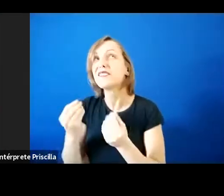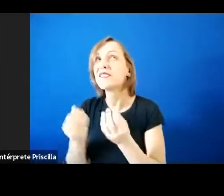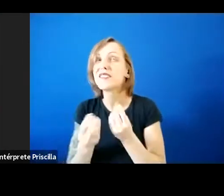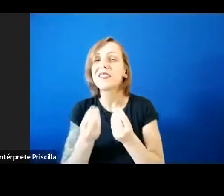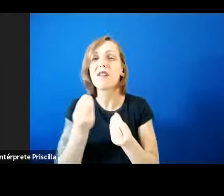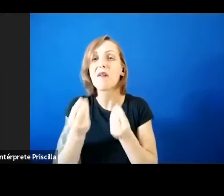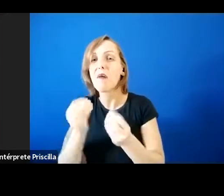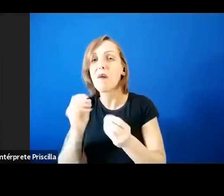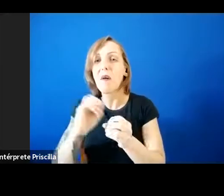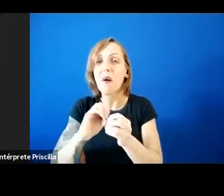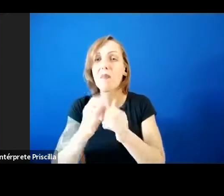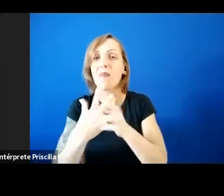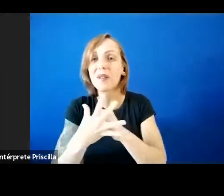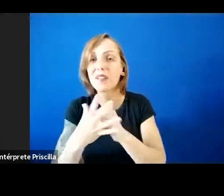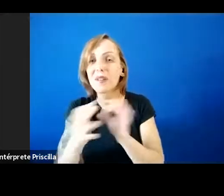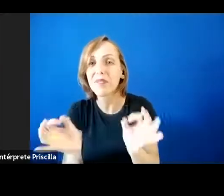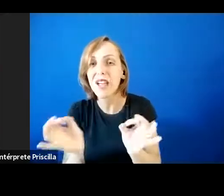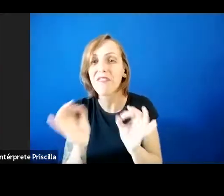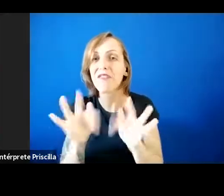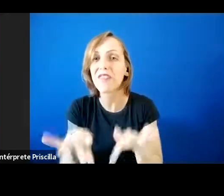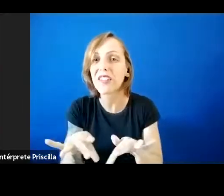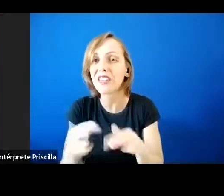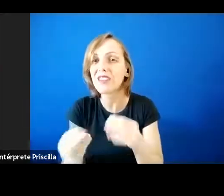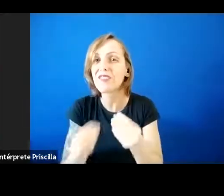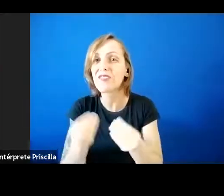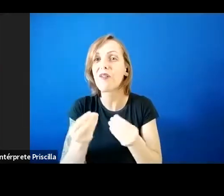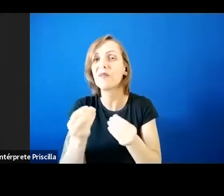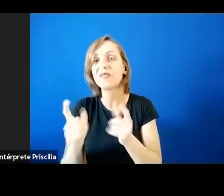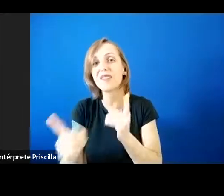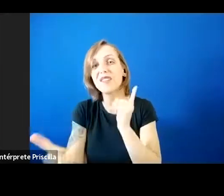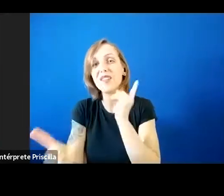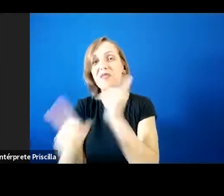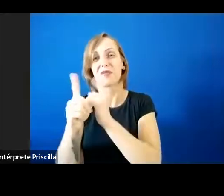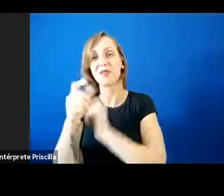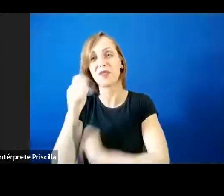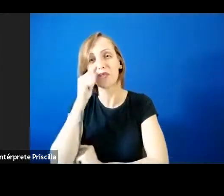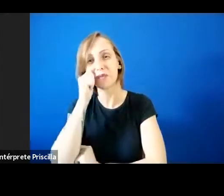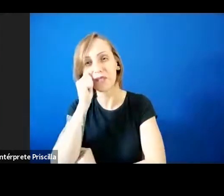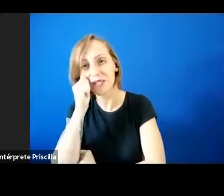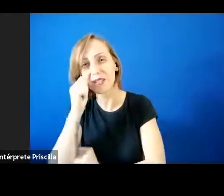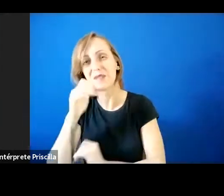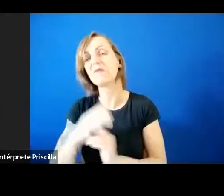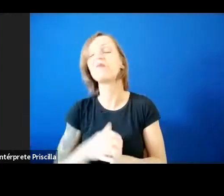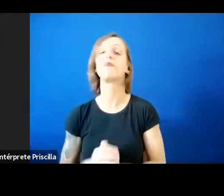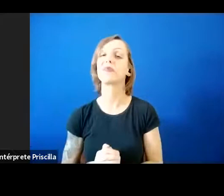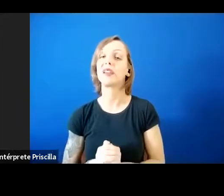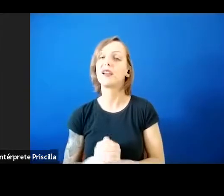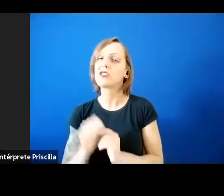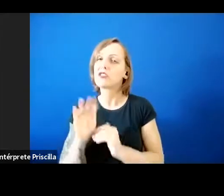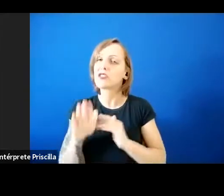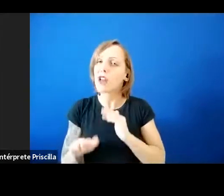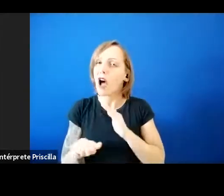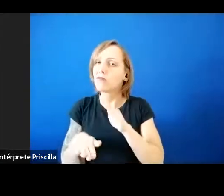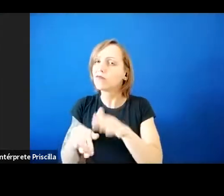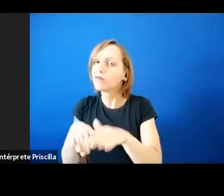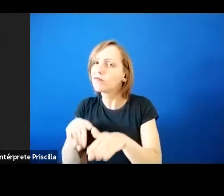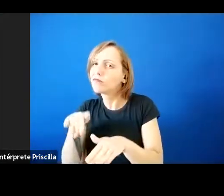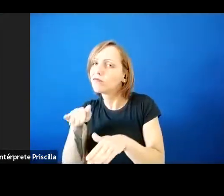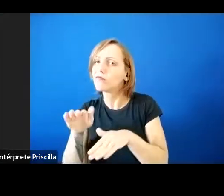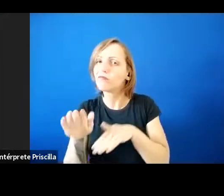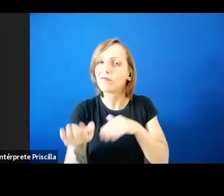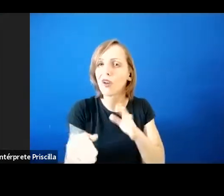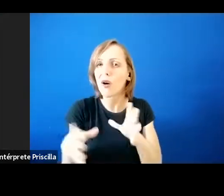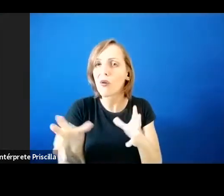de atividades presenciais, ainda muito devagar, muito tímido, com pequenos grupos, pequenas